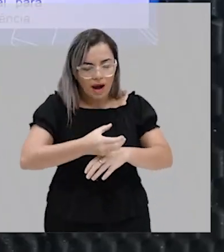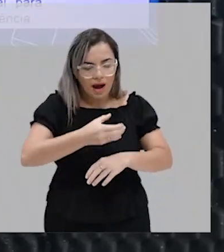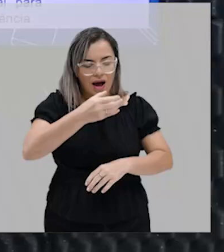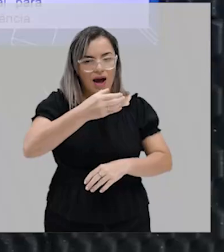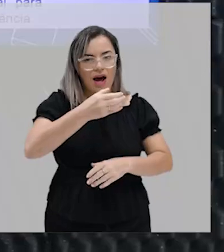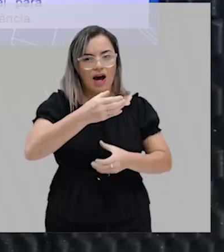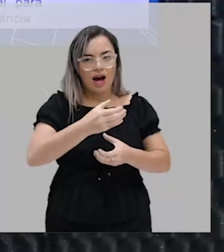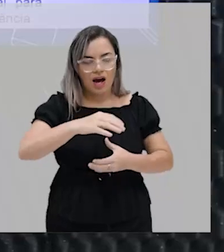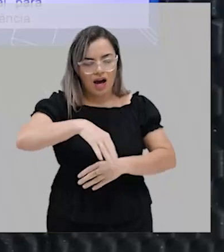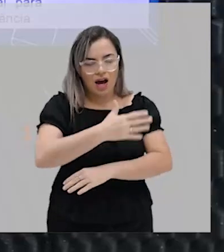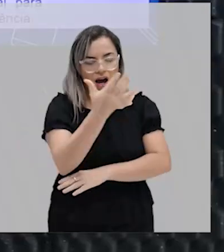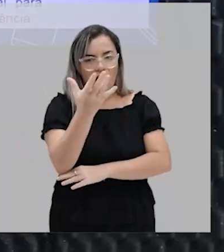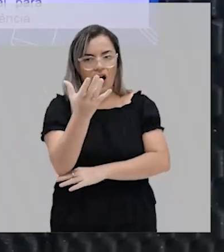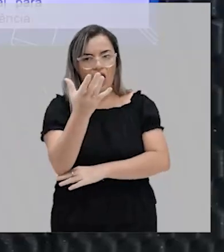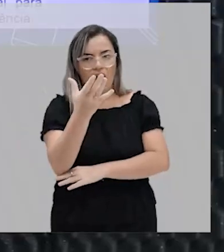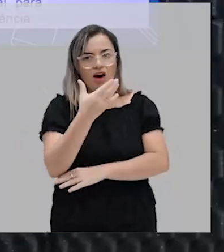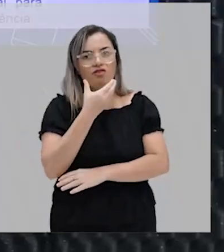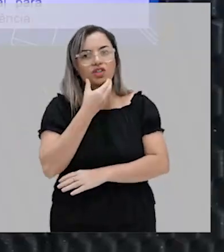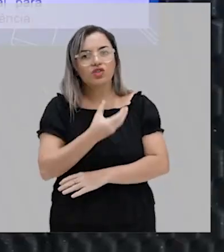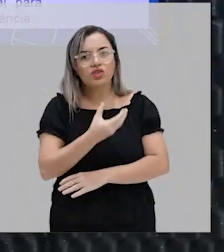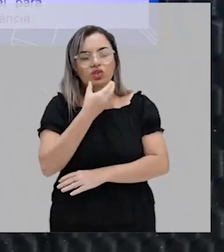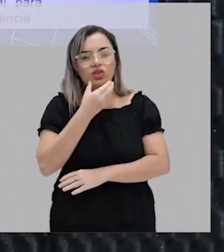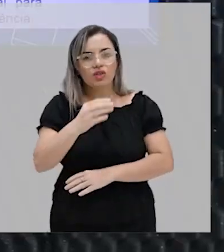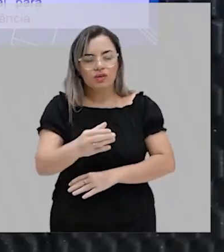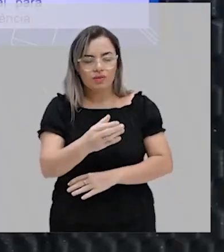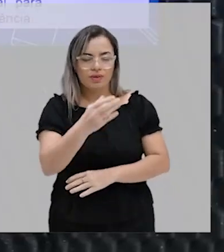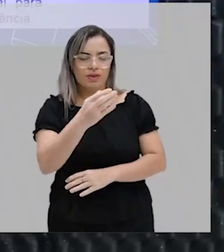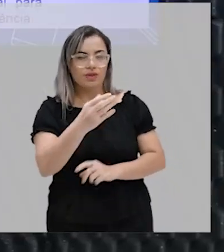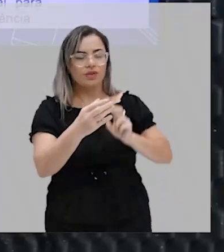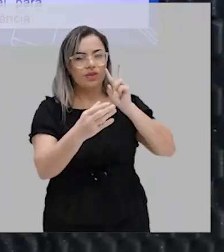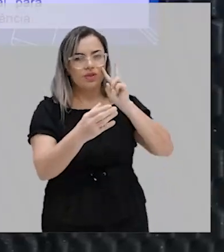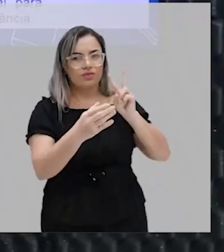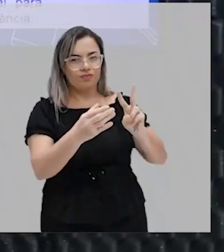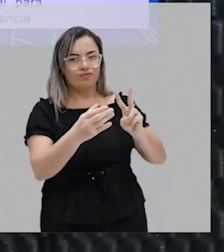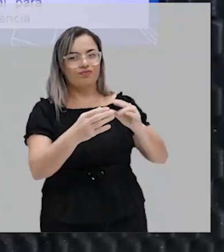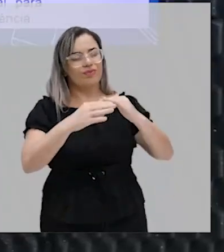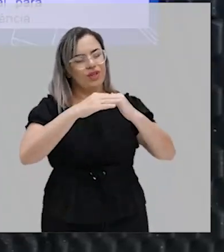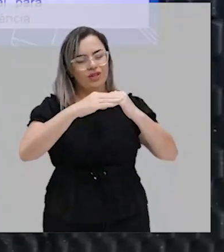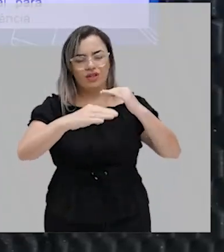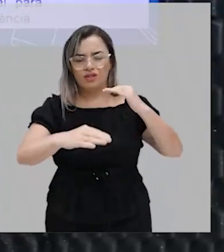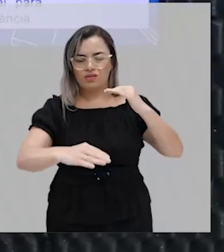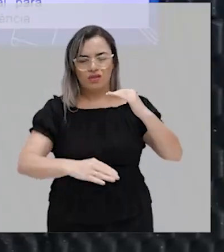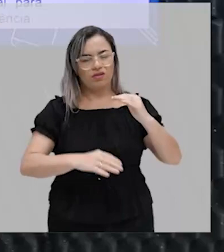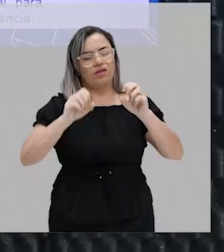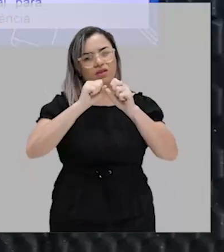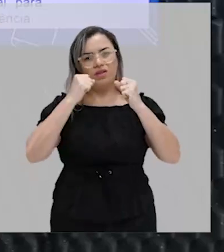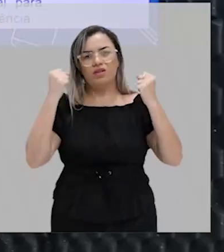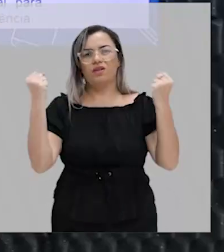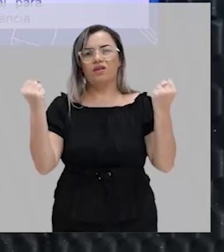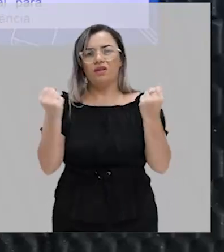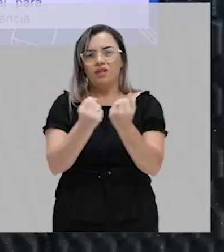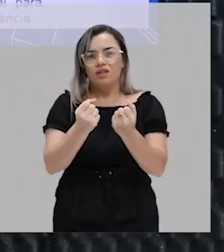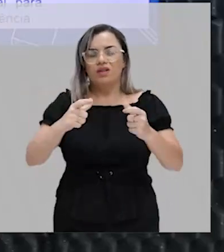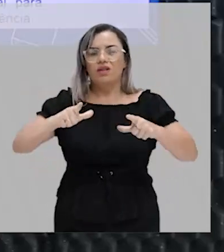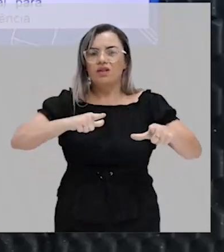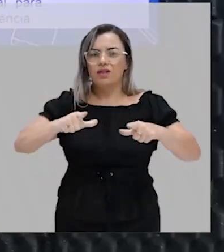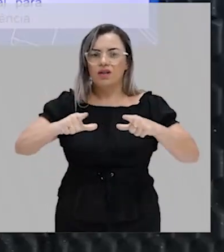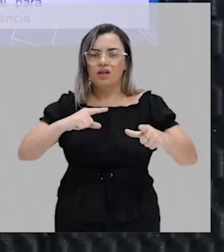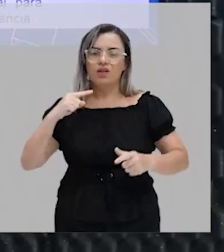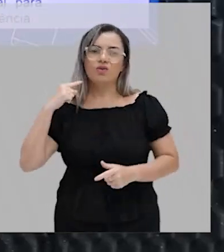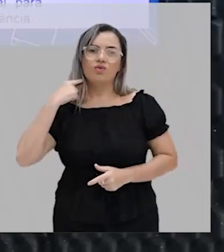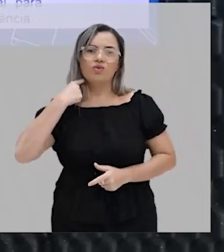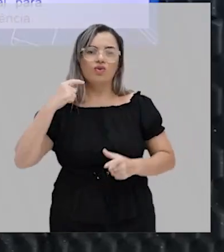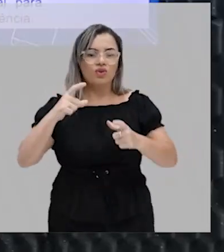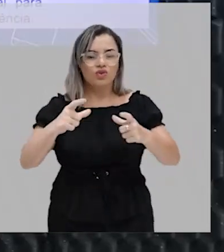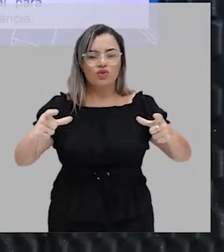justamente, né, essa desigualdade da sociedade, né? Uma criança tendo que trabalhar em um lixão, tendo contato com o